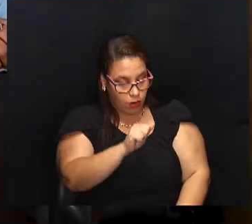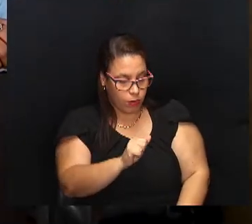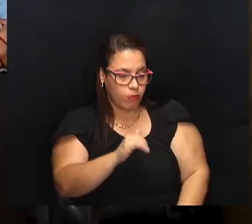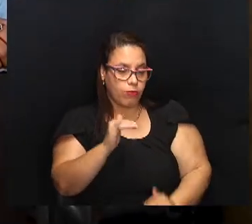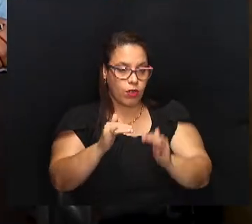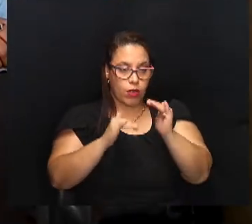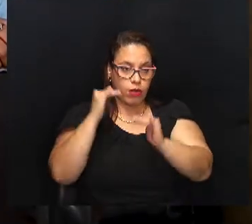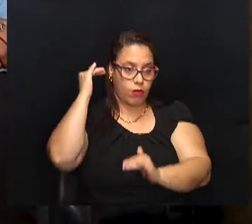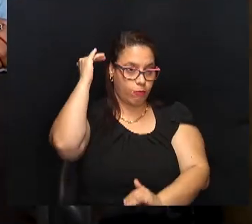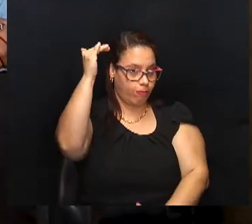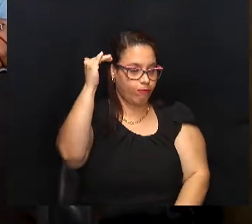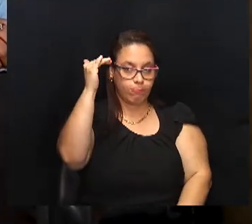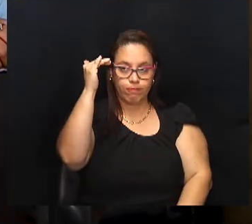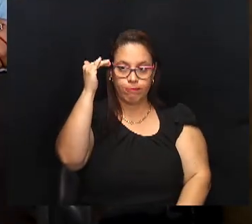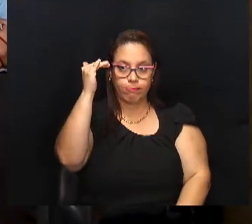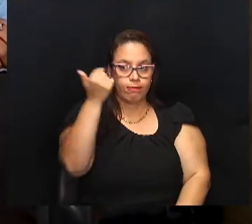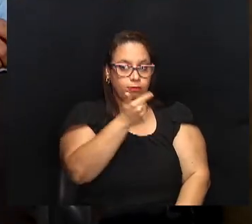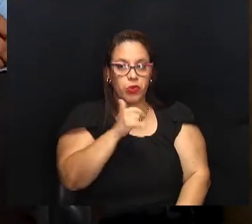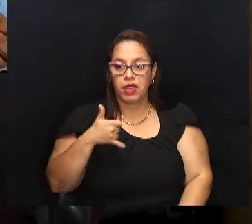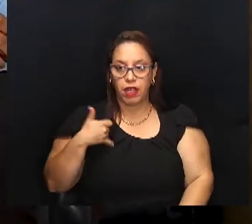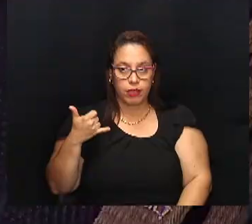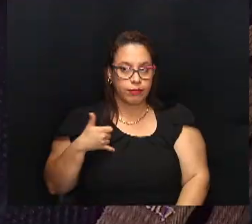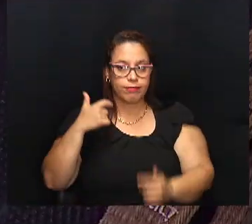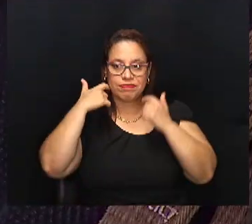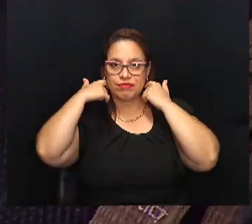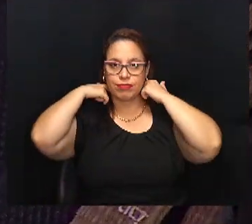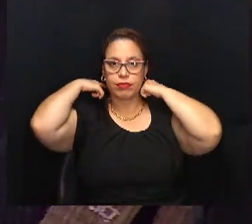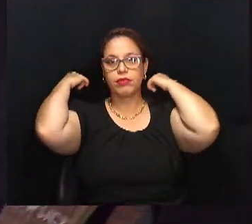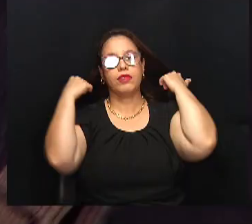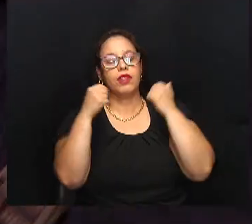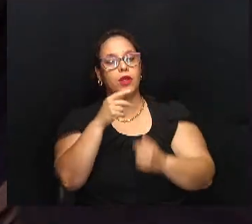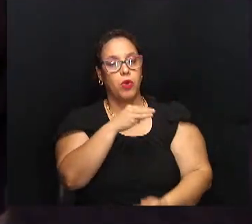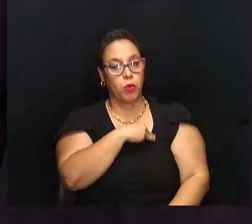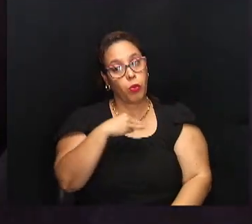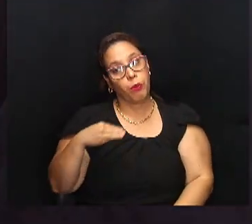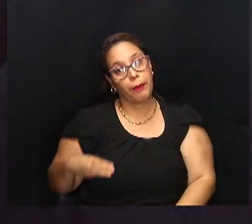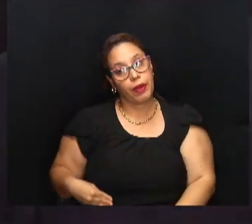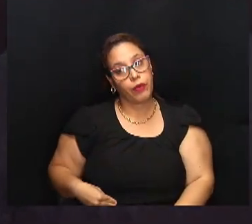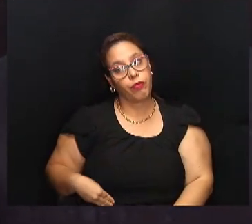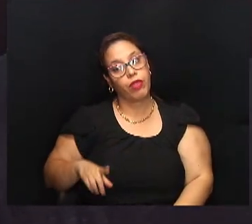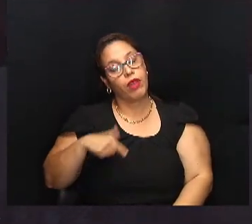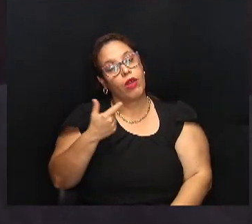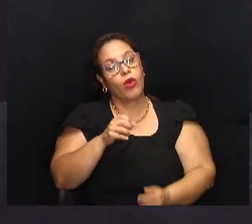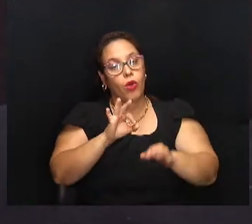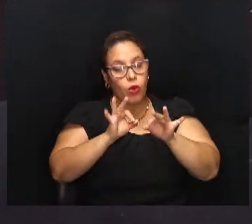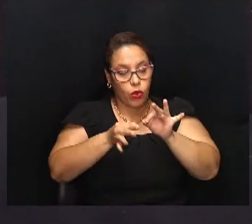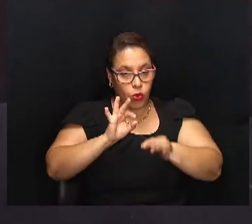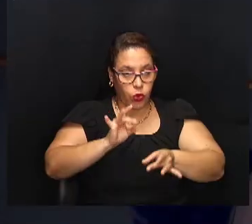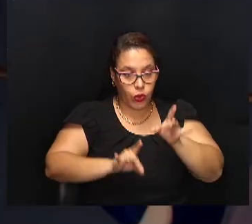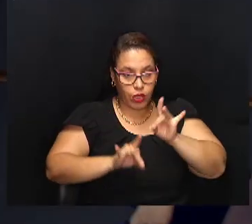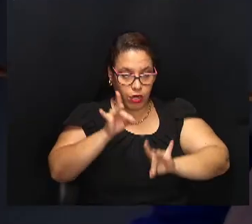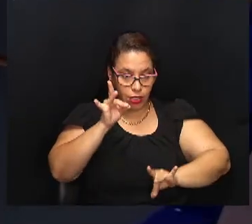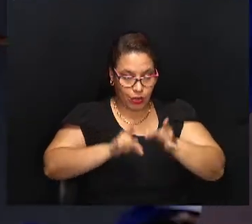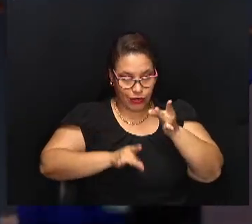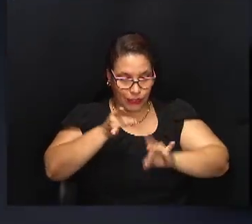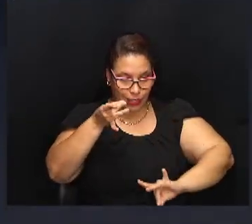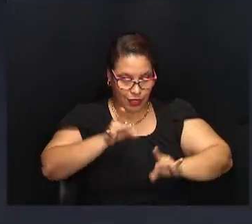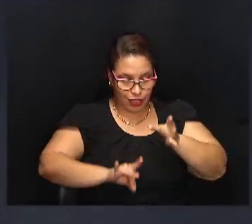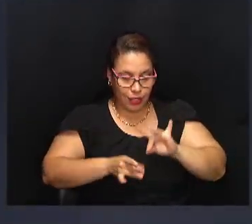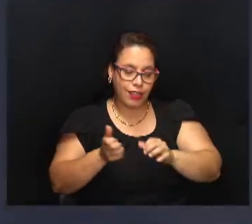mais adultos, que aí não tem idade, né, que tem ali com o mestre, só que a gente tem outras oficinas também que agregam,